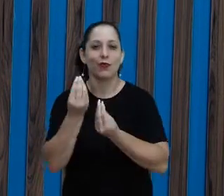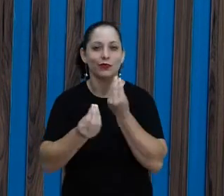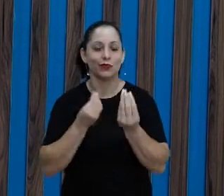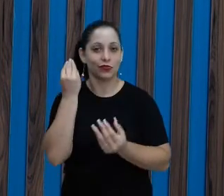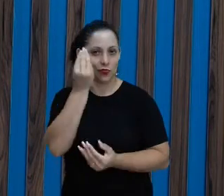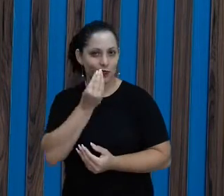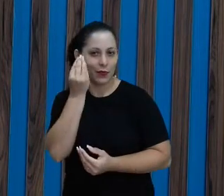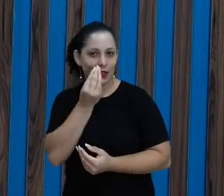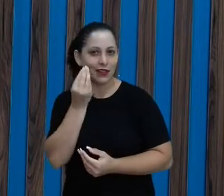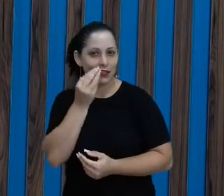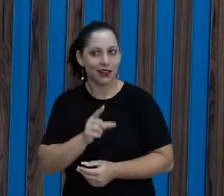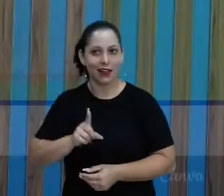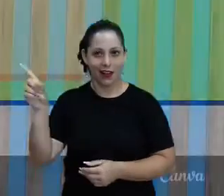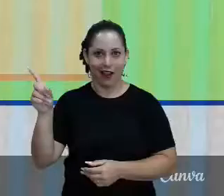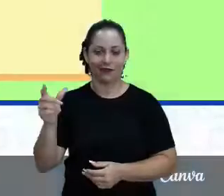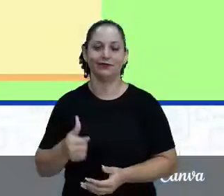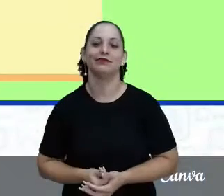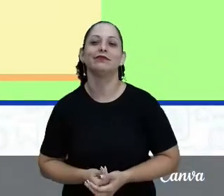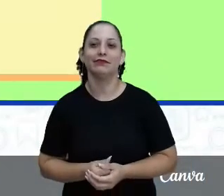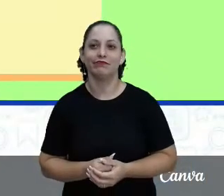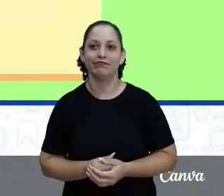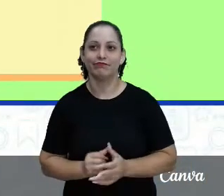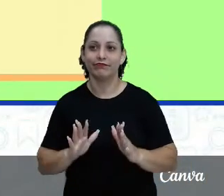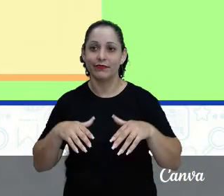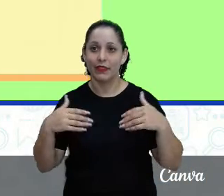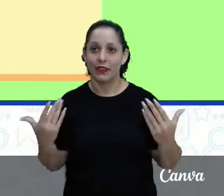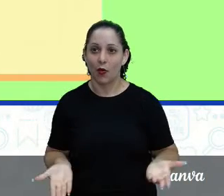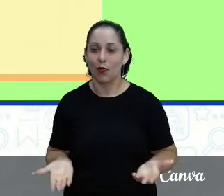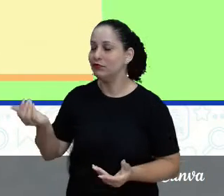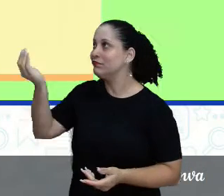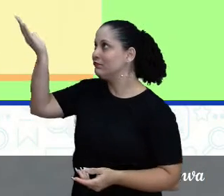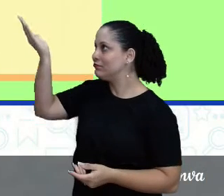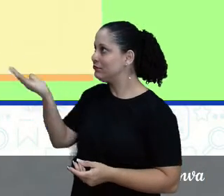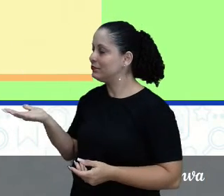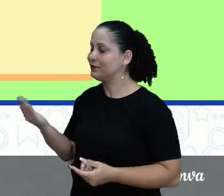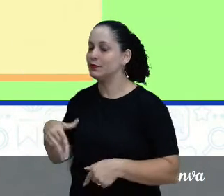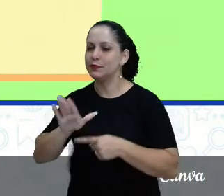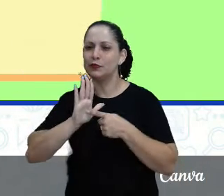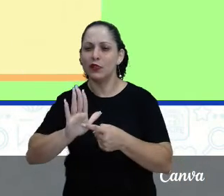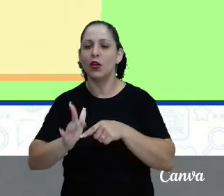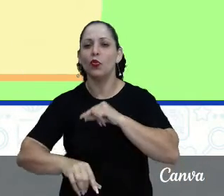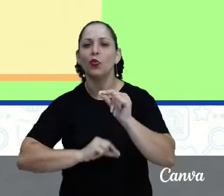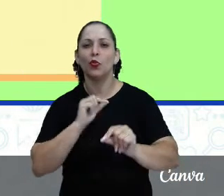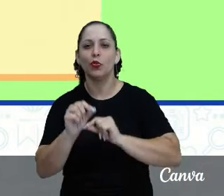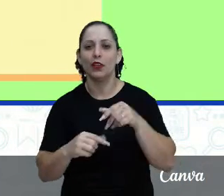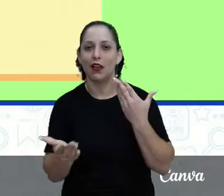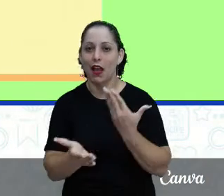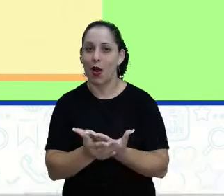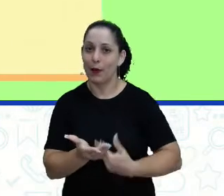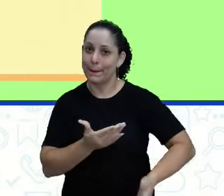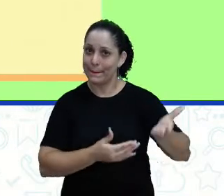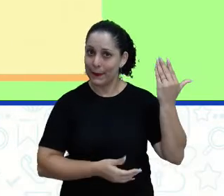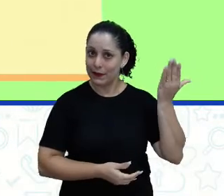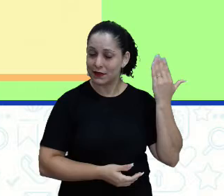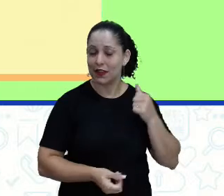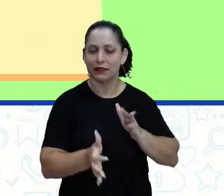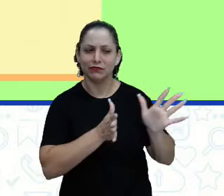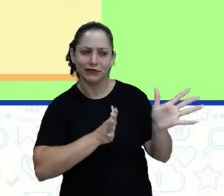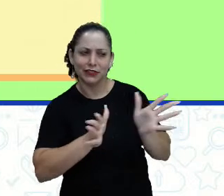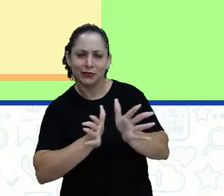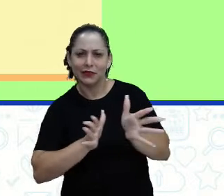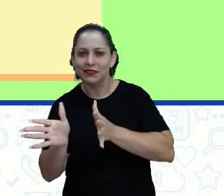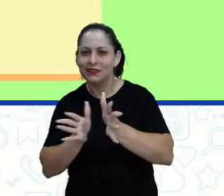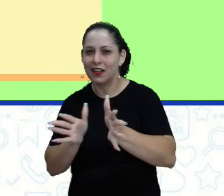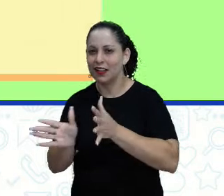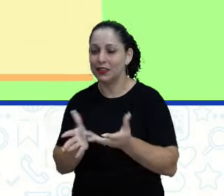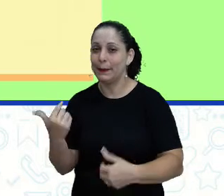aula lá no Compaz. Então, ó, a gente estava lá falando semana passada sobre a acessibilidade e